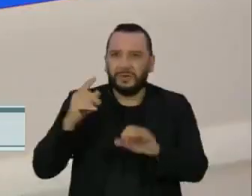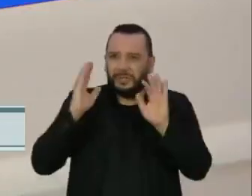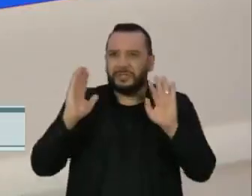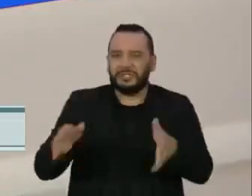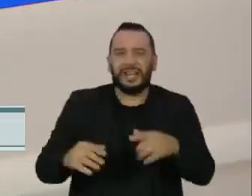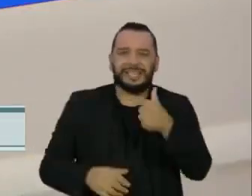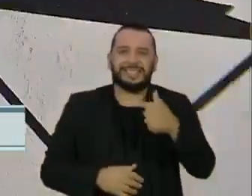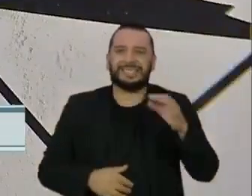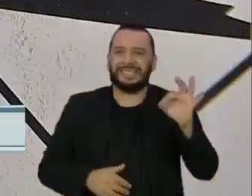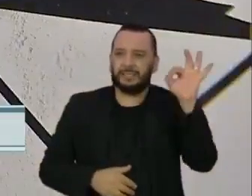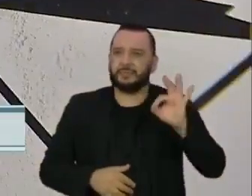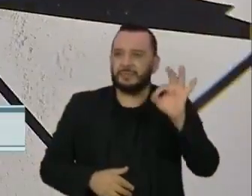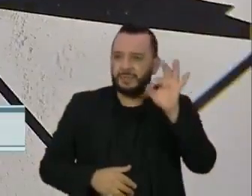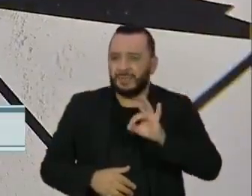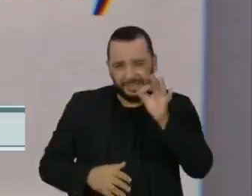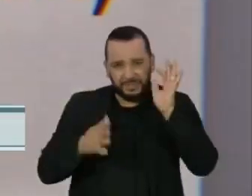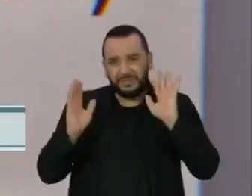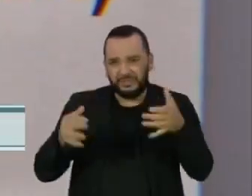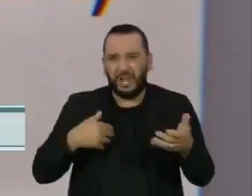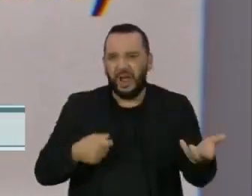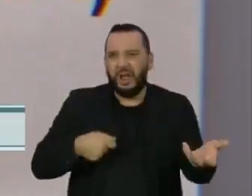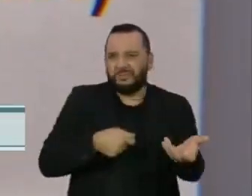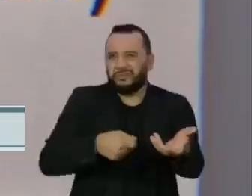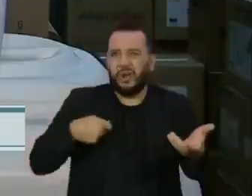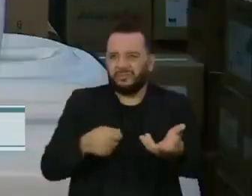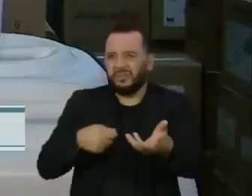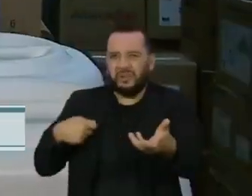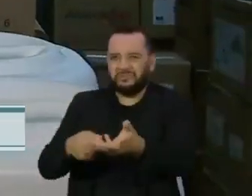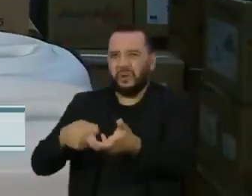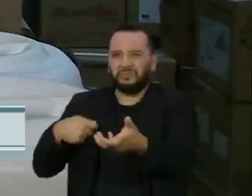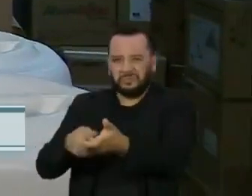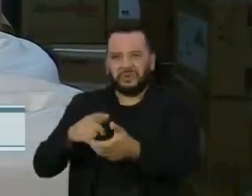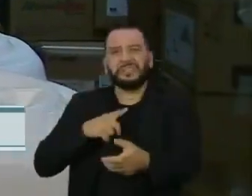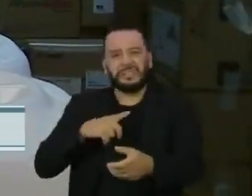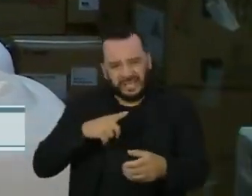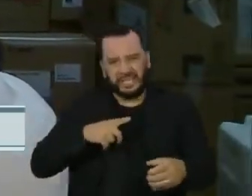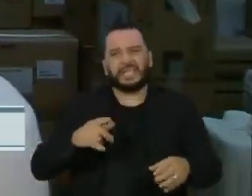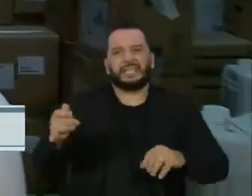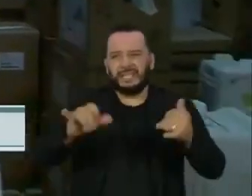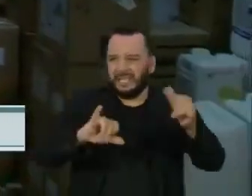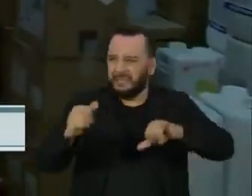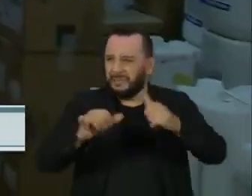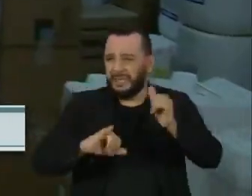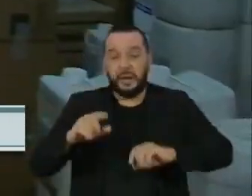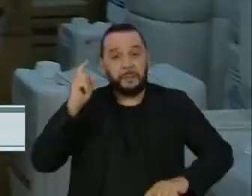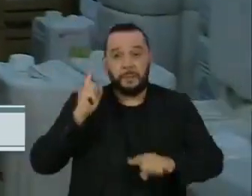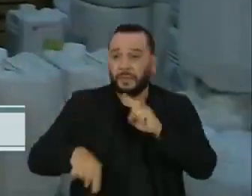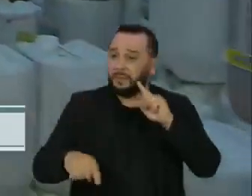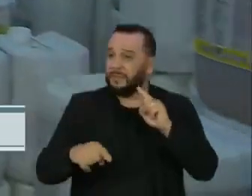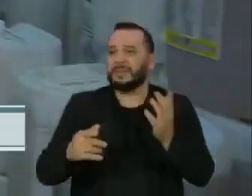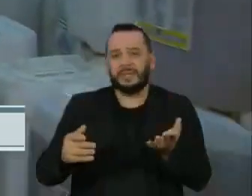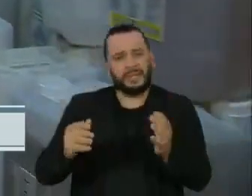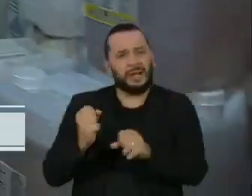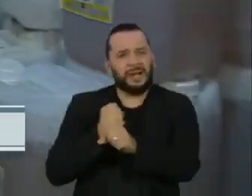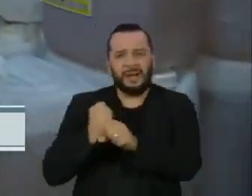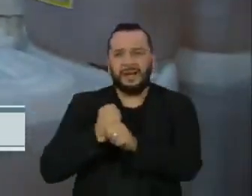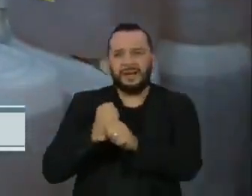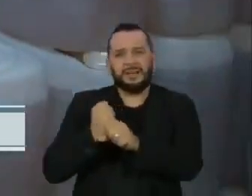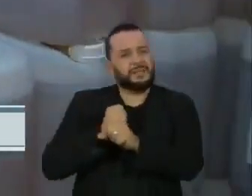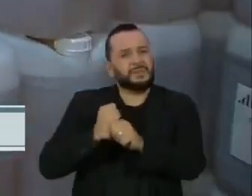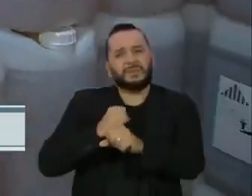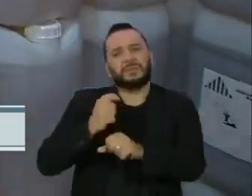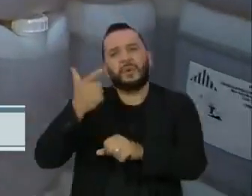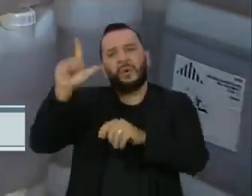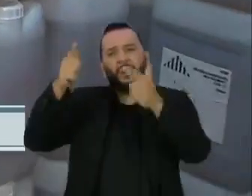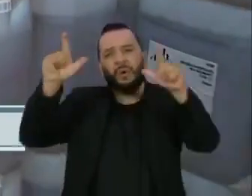Cerca de 70% desses produtos têm substâncias que já são proibidas há muito tempo em outros países